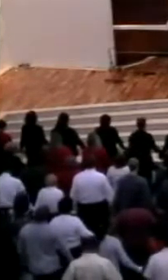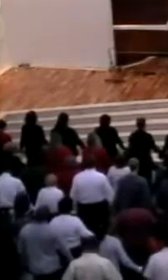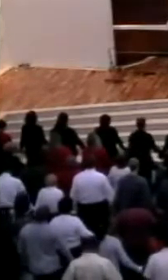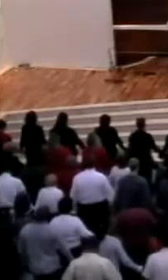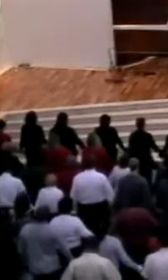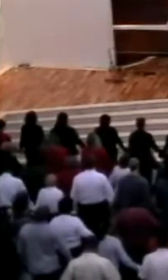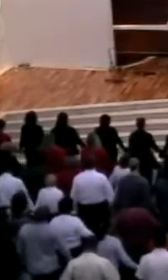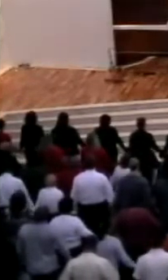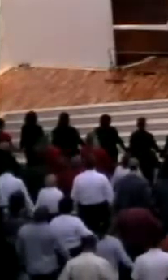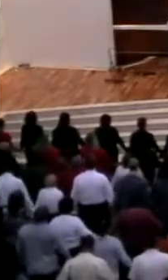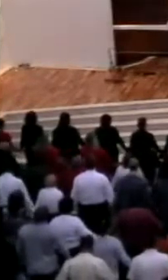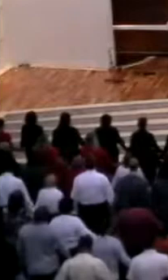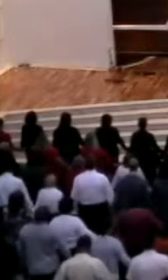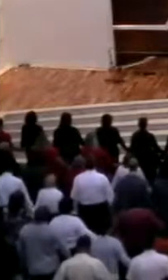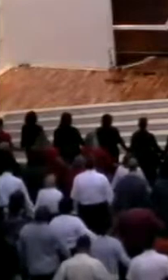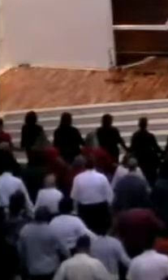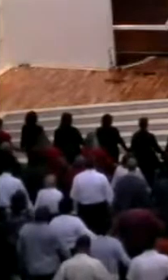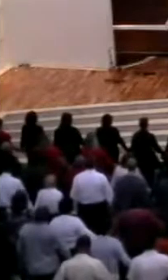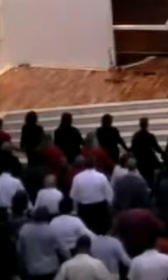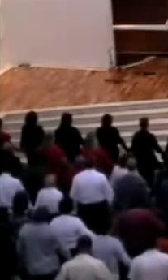Deu as suas mãos.